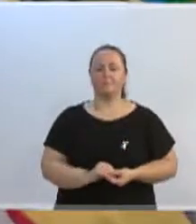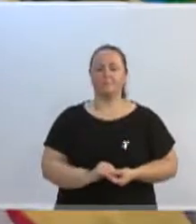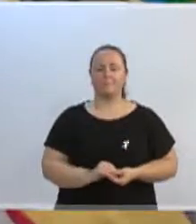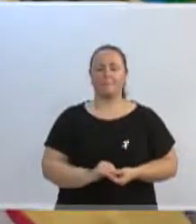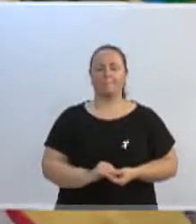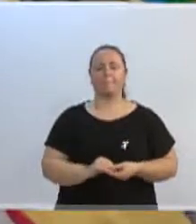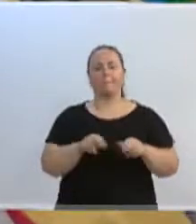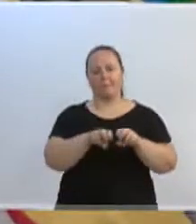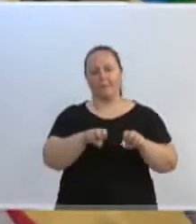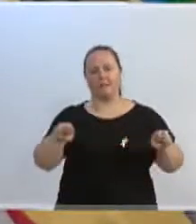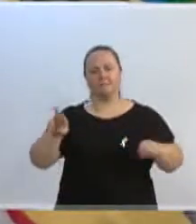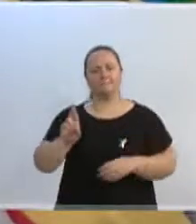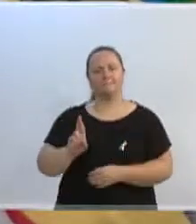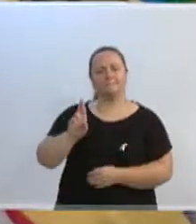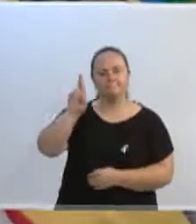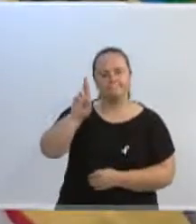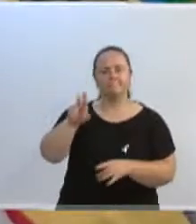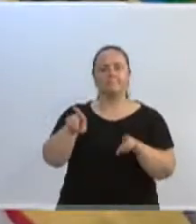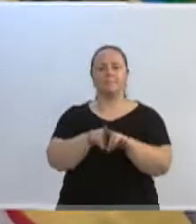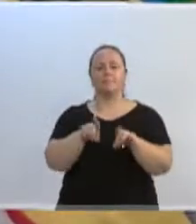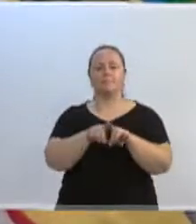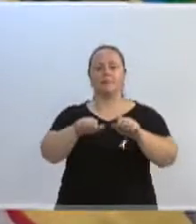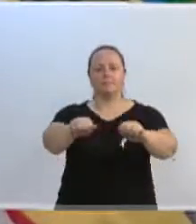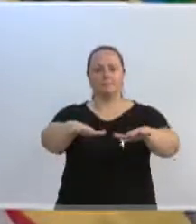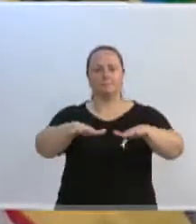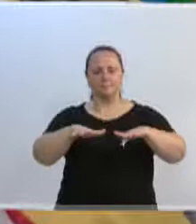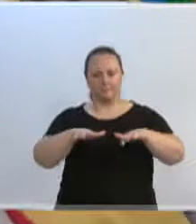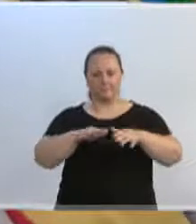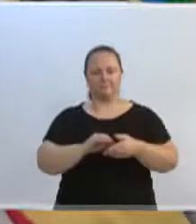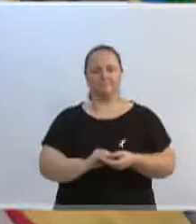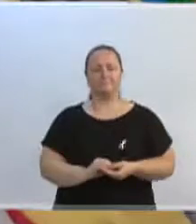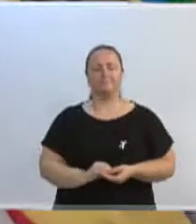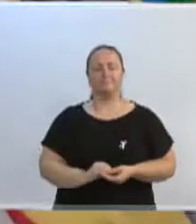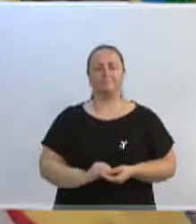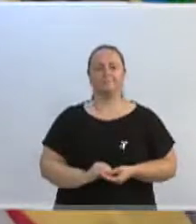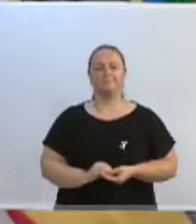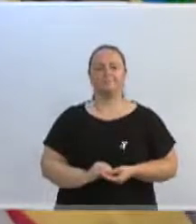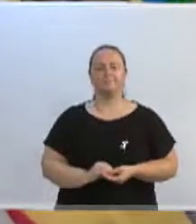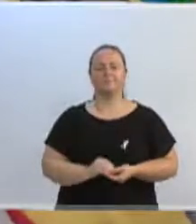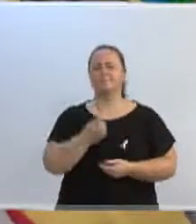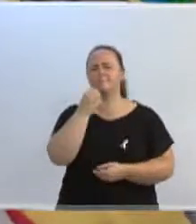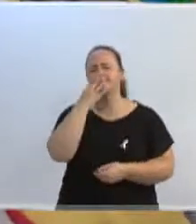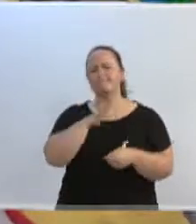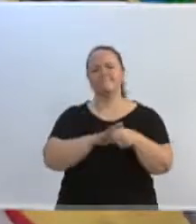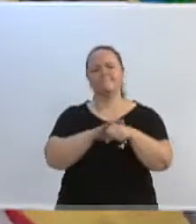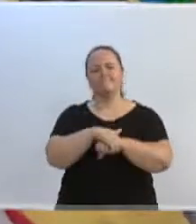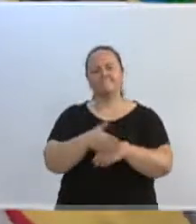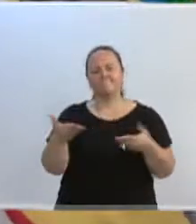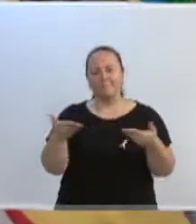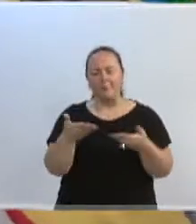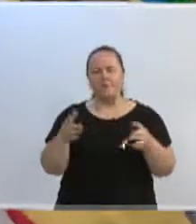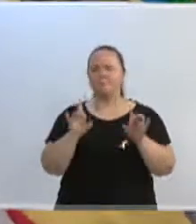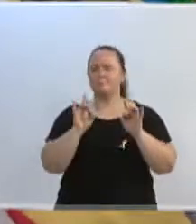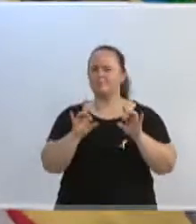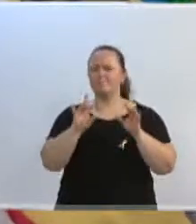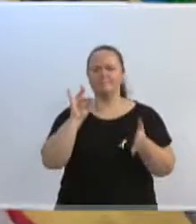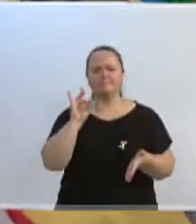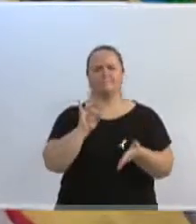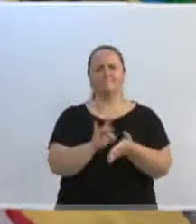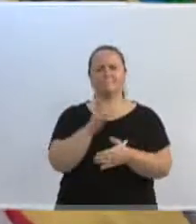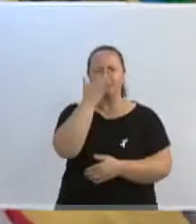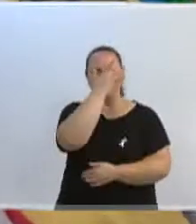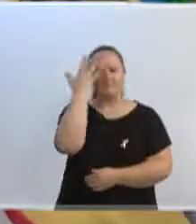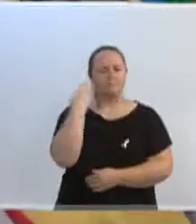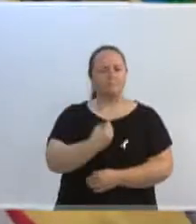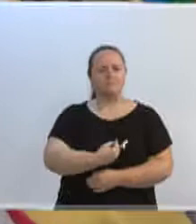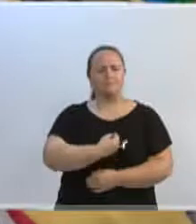mesa dos vereadores como na bancada. Gostaria de dar uma boa noite muito especial a todas as pessoas que se fazem